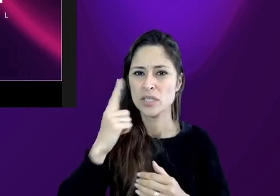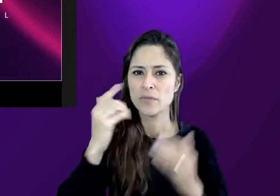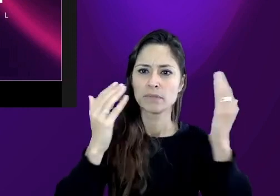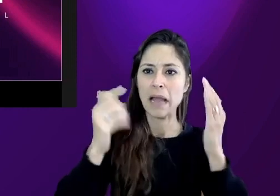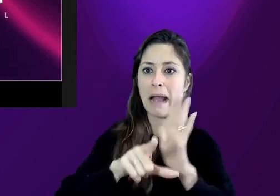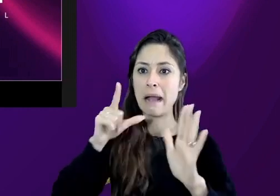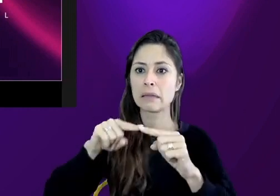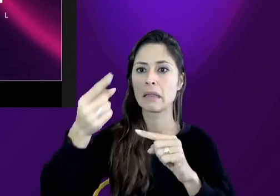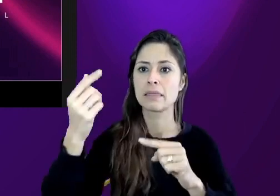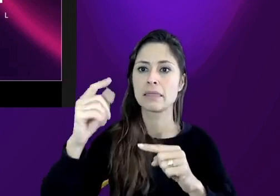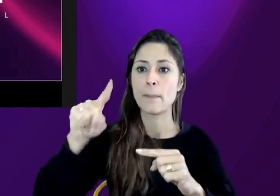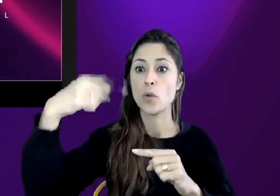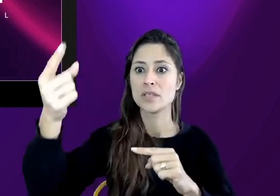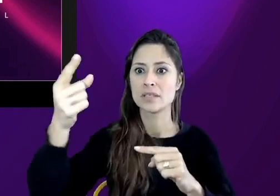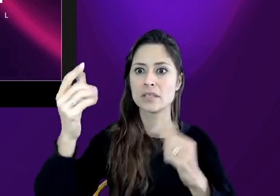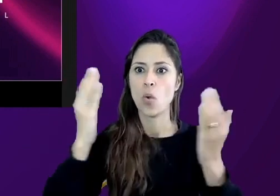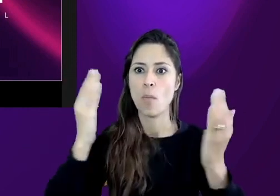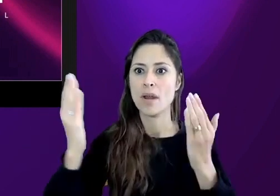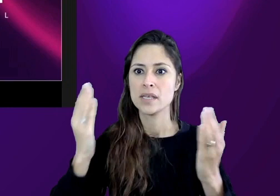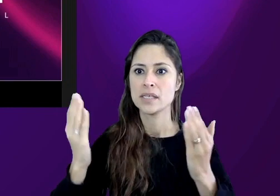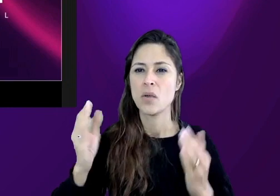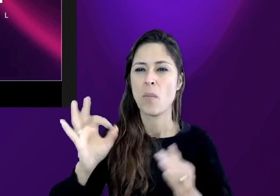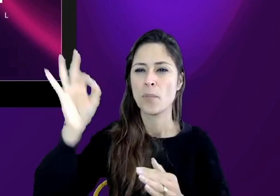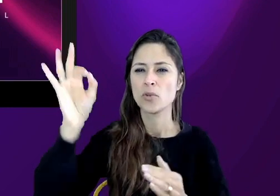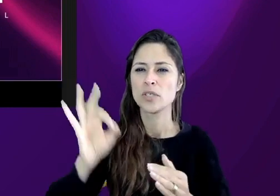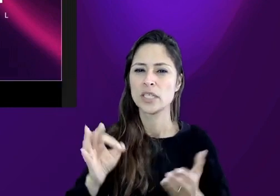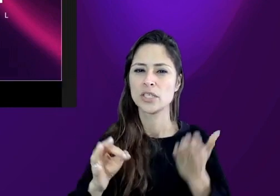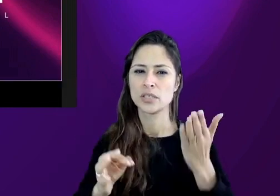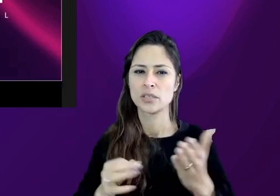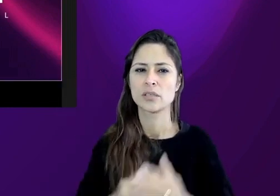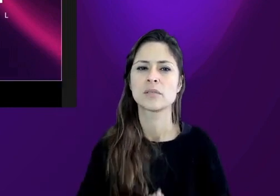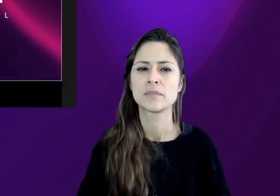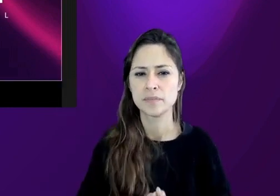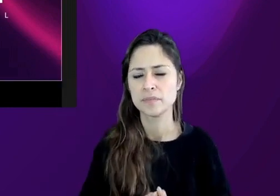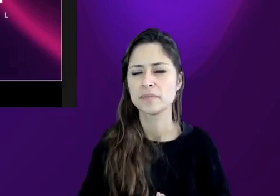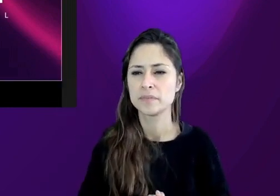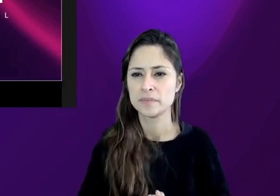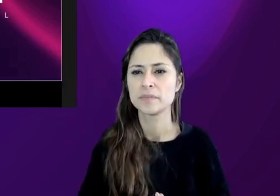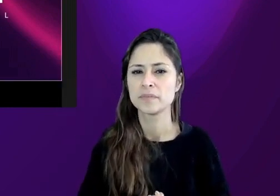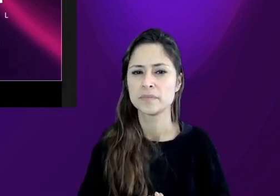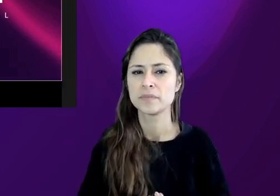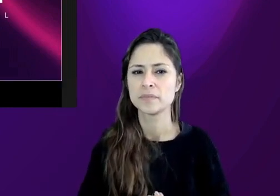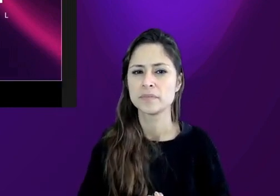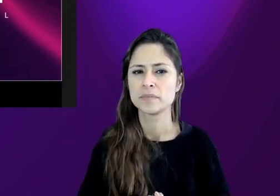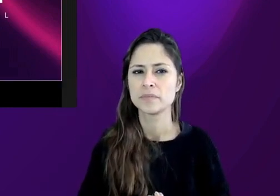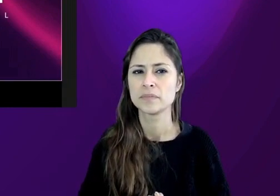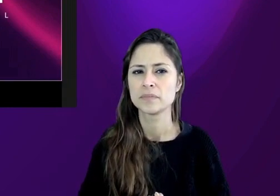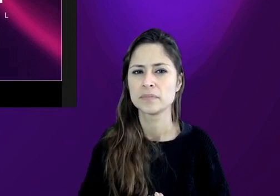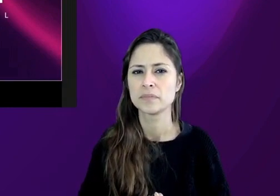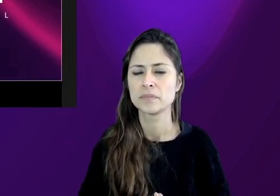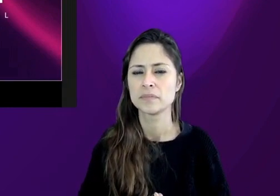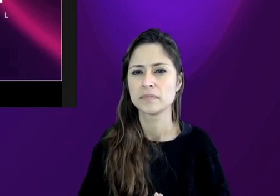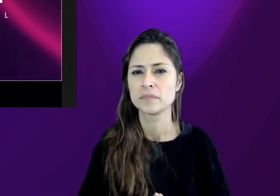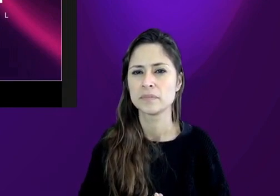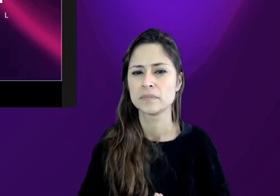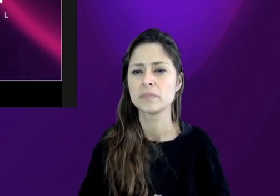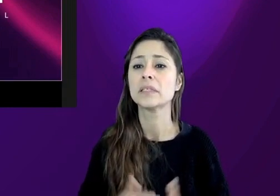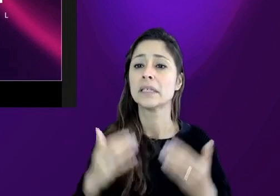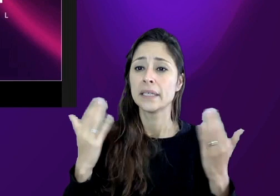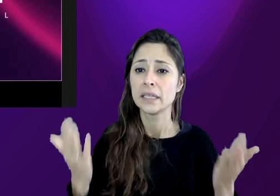taxa de conversão, menos perda sanguínea, com menos taxa de complicações intraoperatórias.